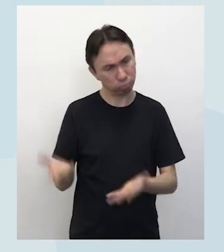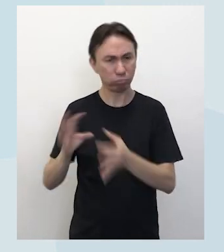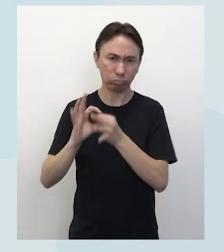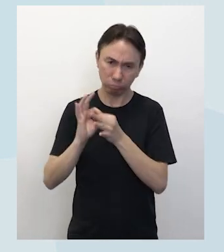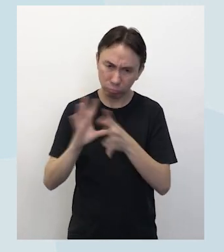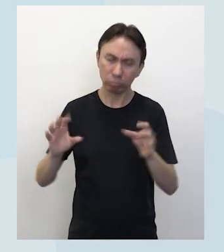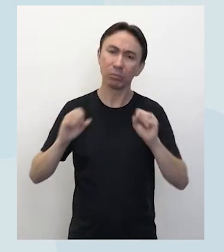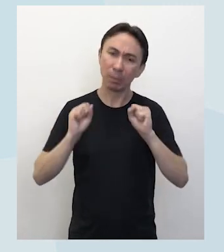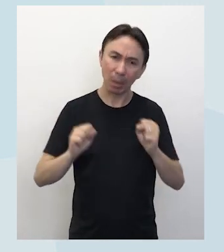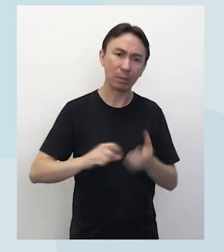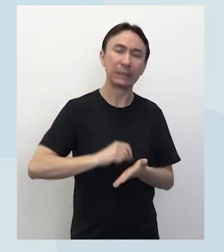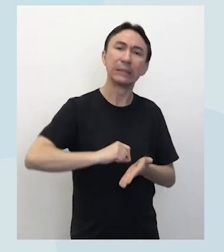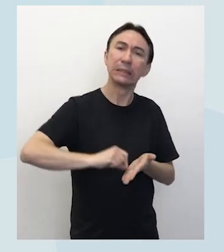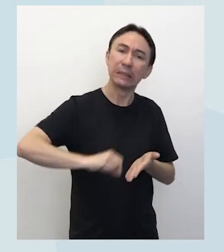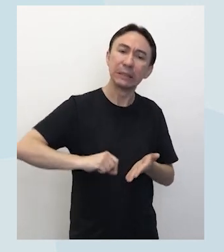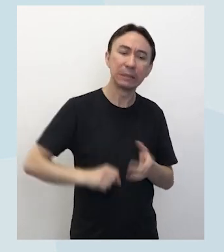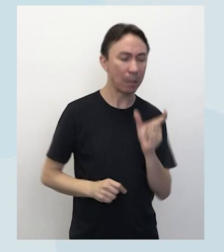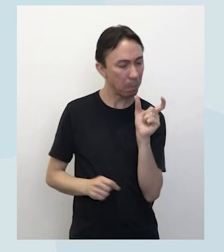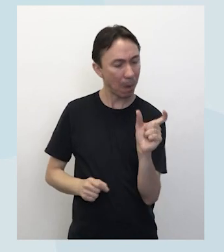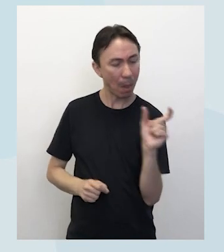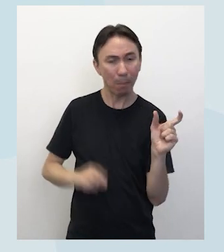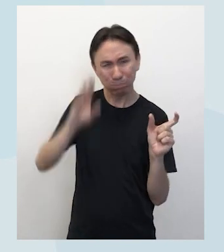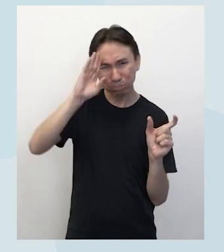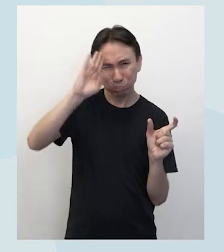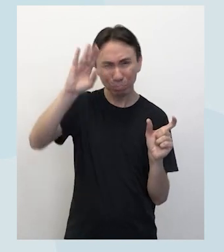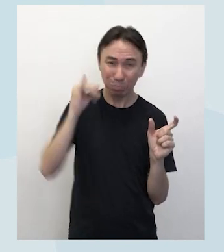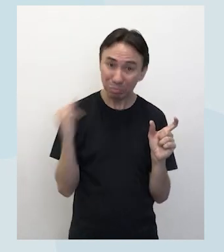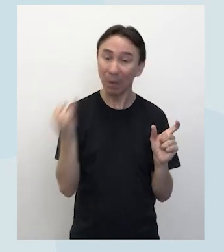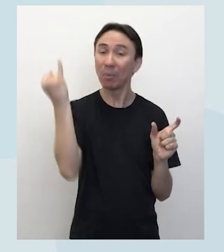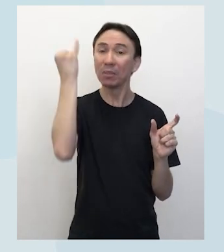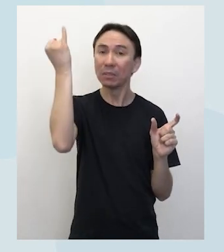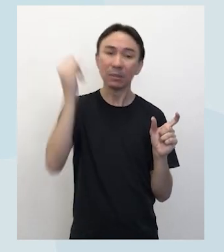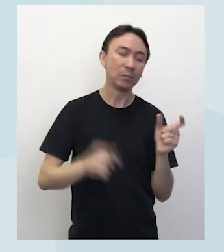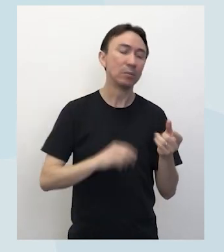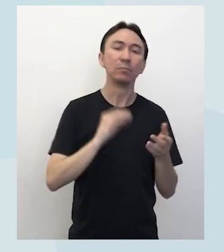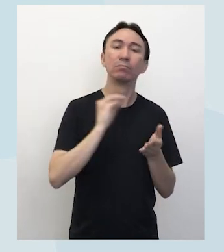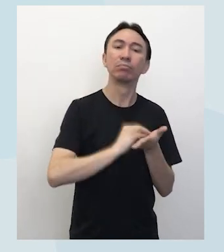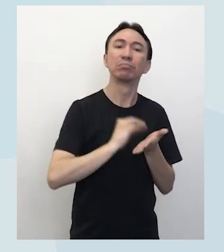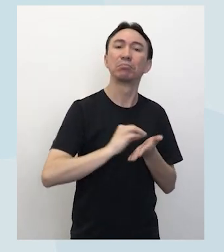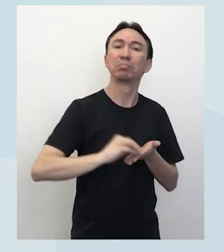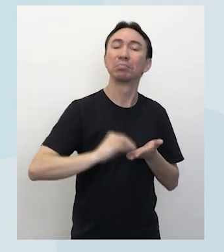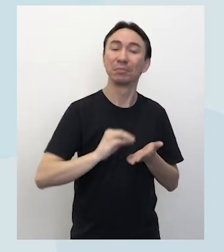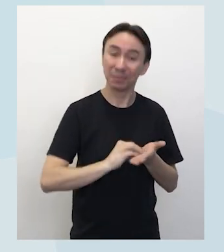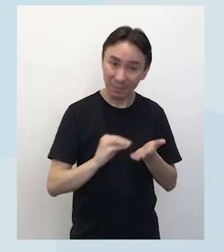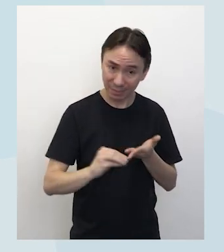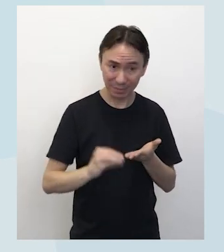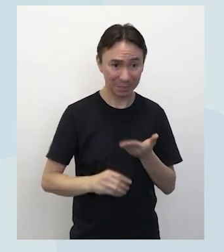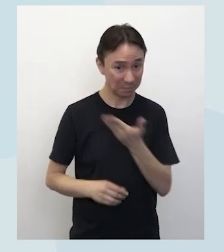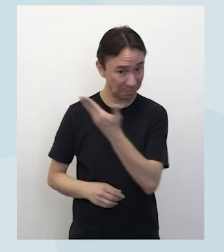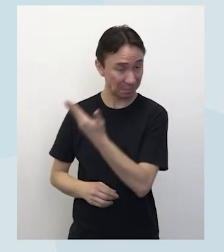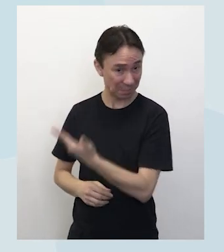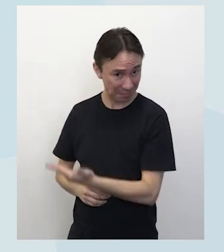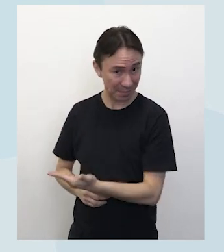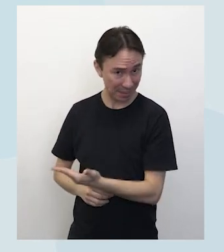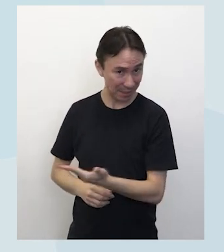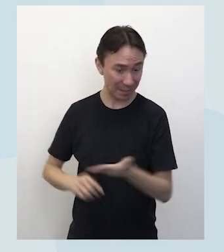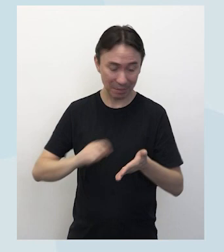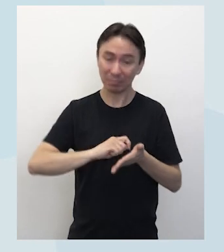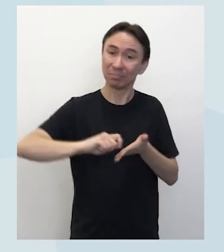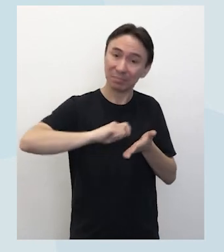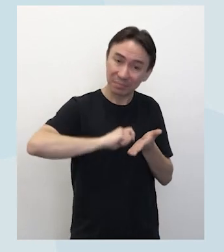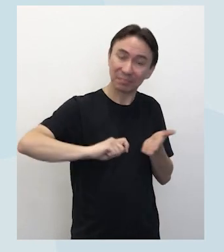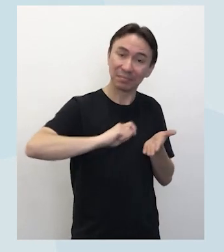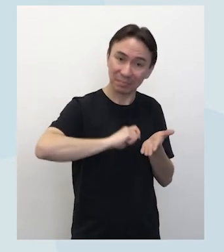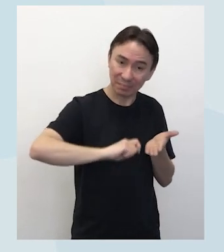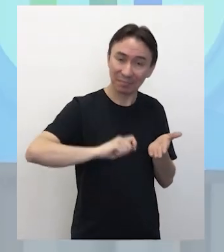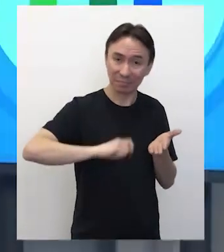algumas palavrinhas mais importantes, para vocês terem, então, este registro no diário de práticas